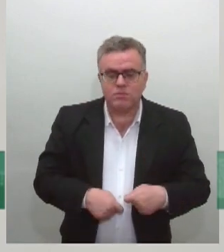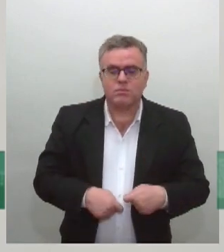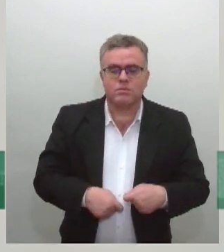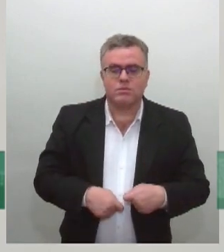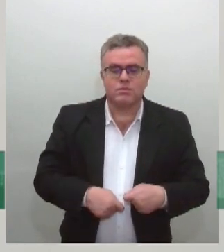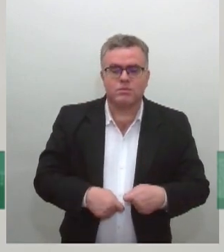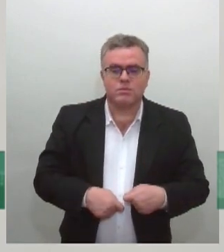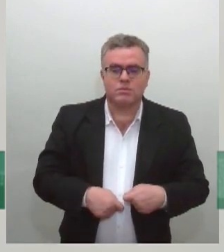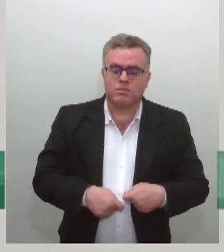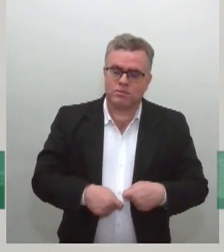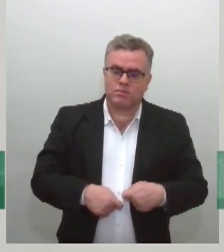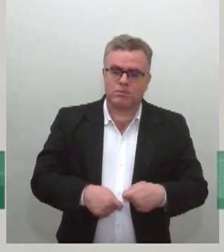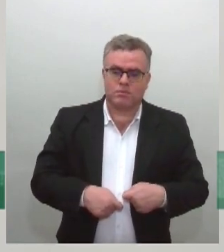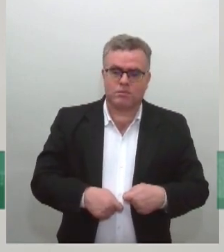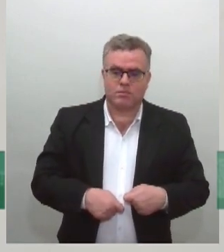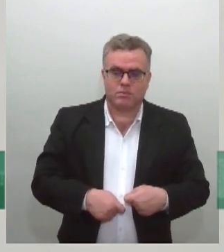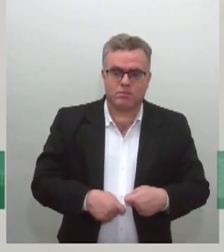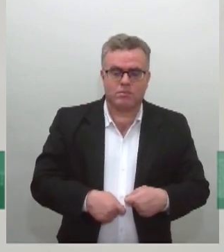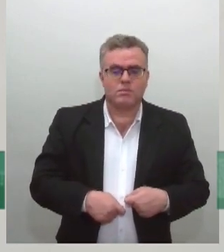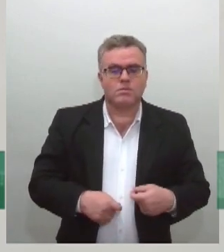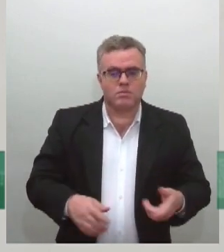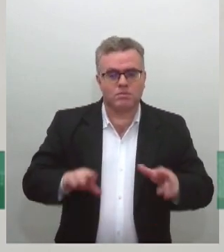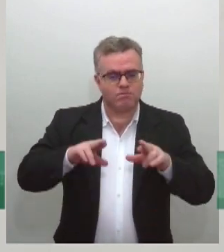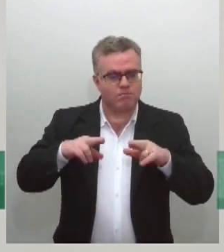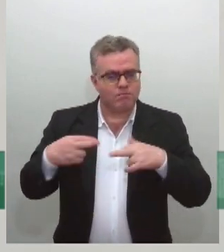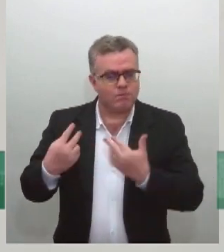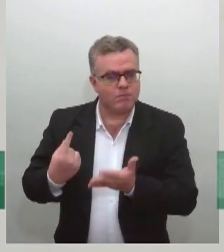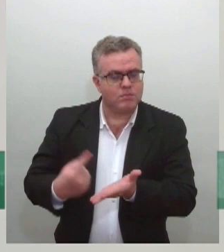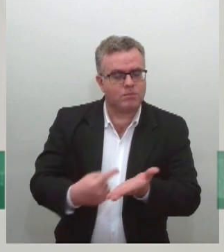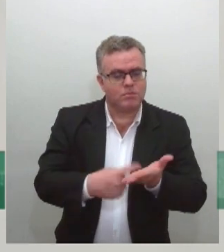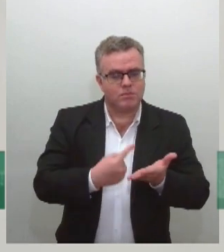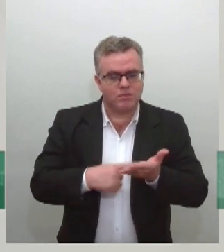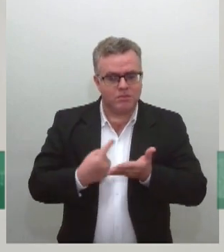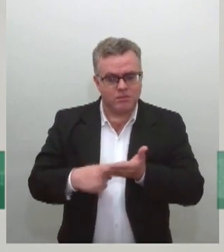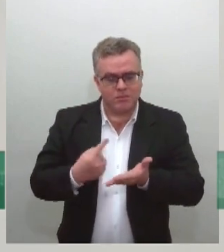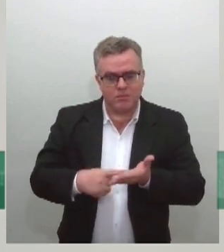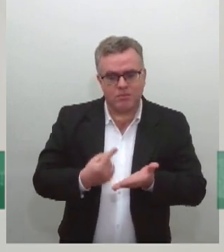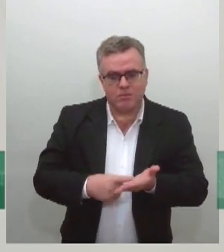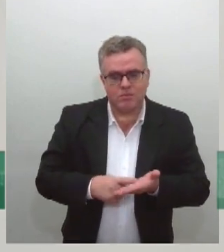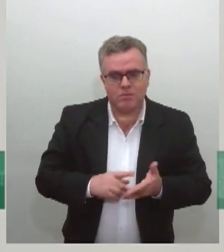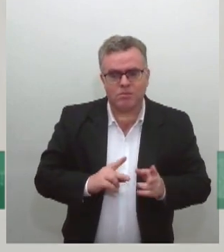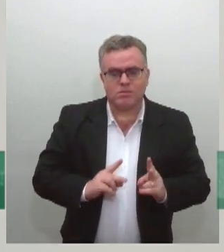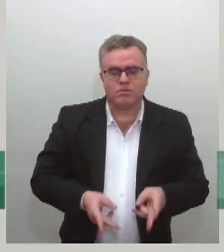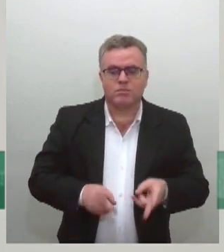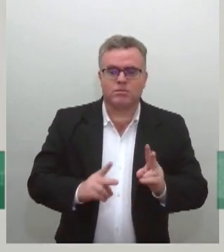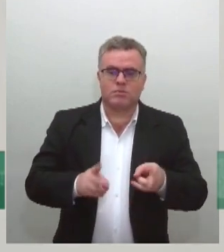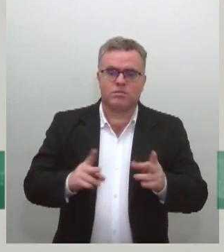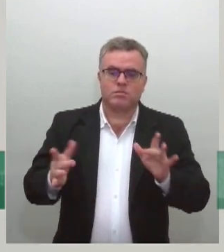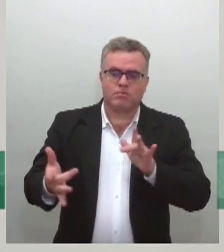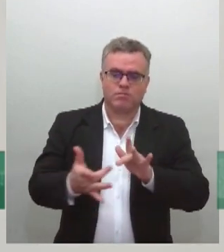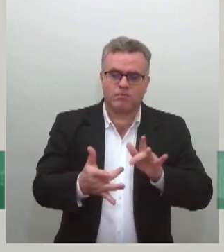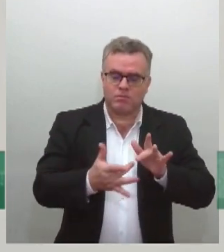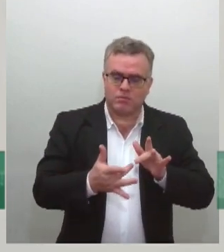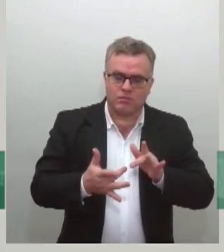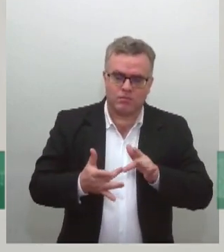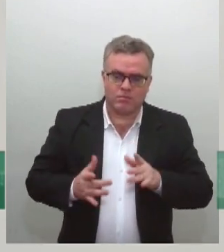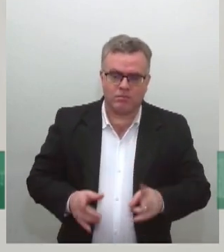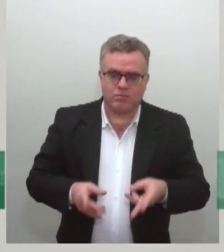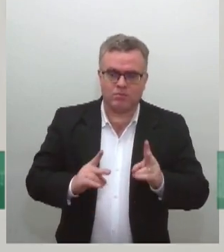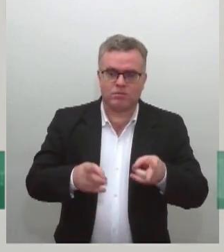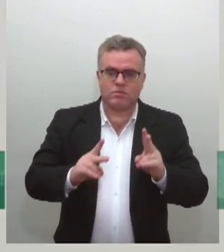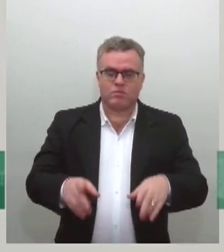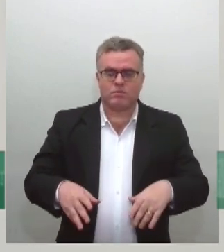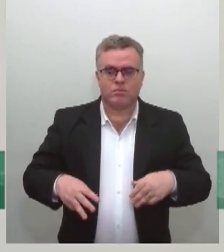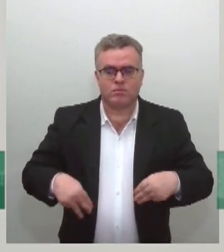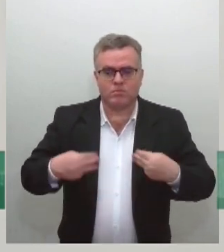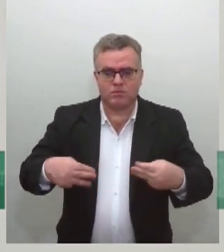tido reuniões periódicas com esses gestores, o contato, né, o escritório do Ministério da Cultura que tem também